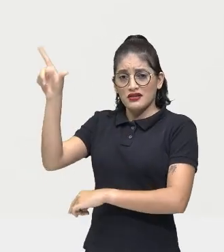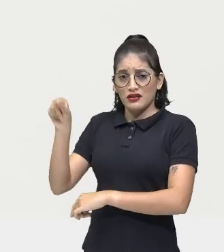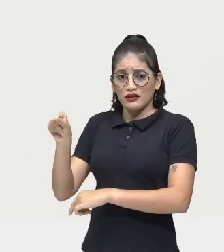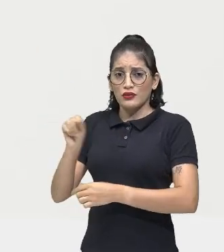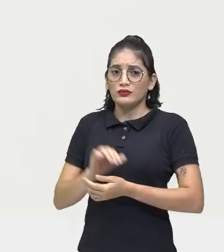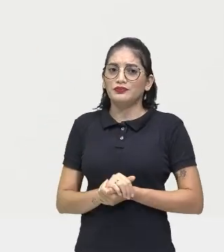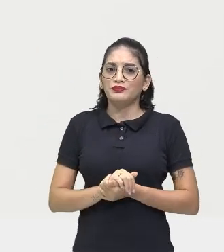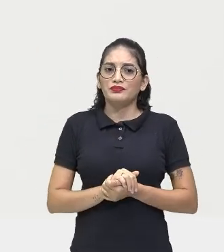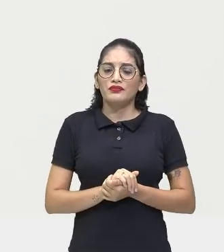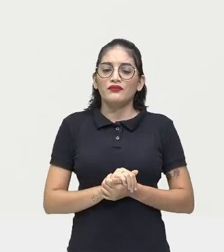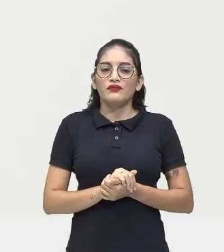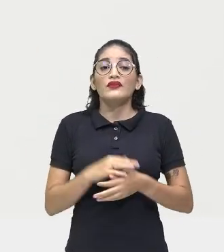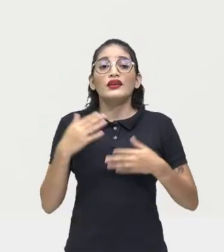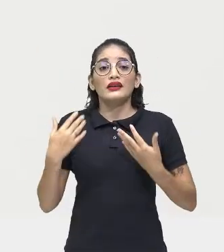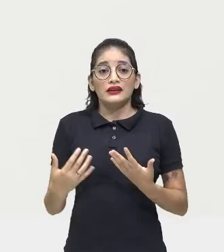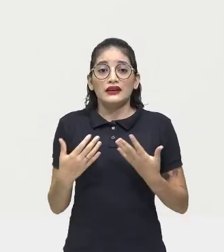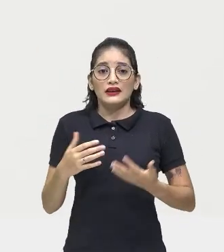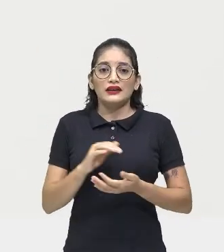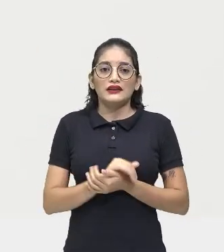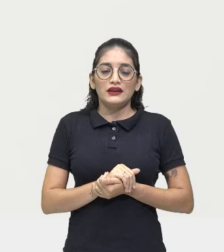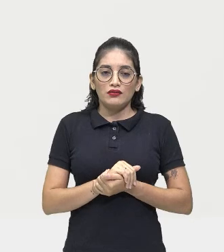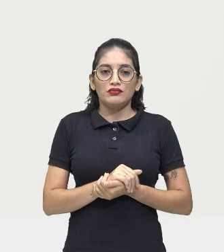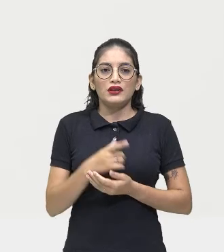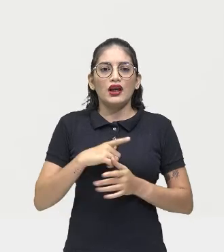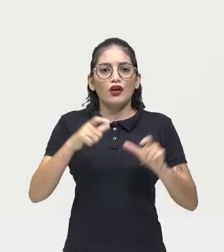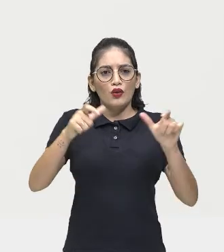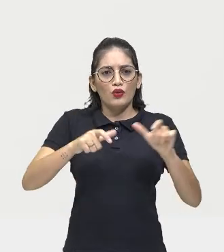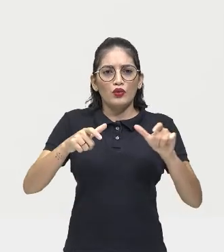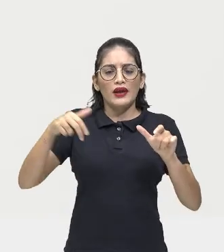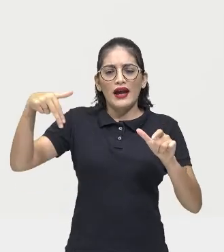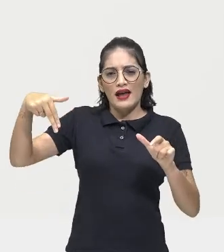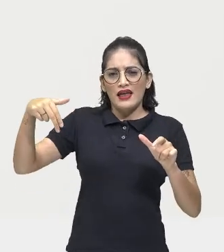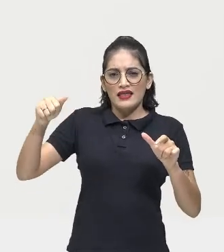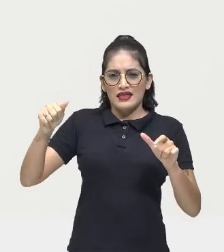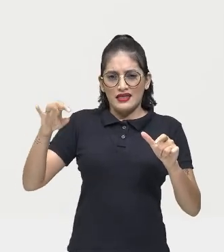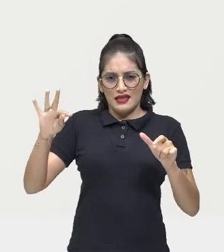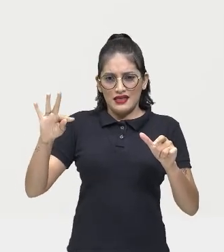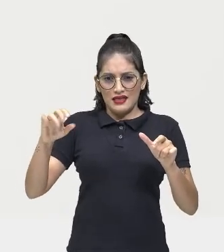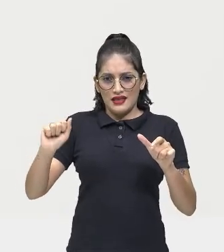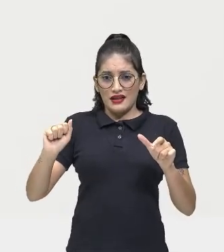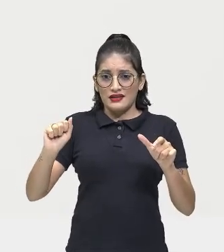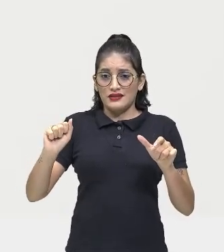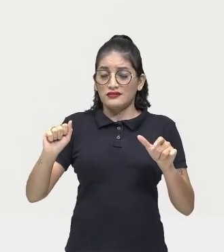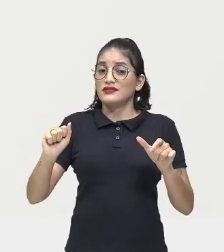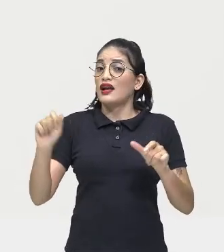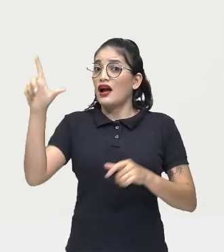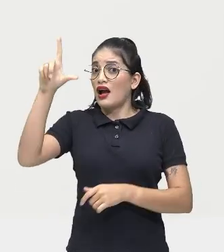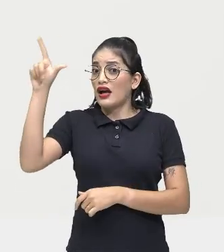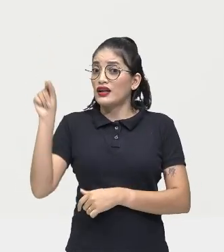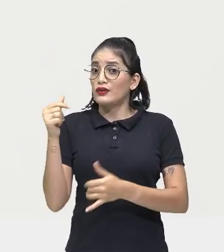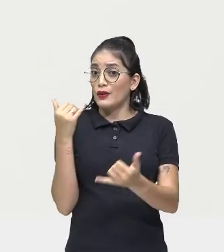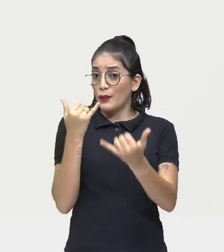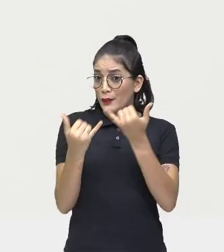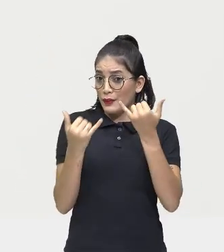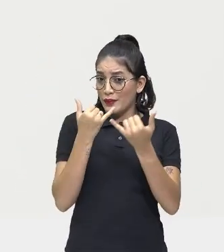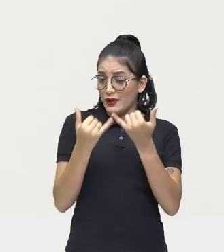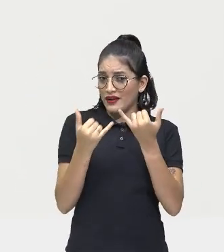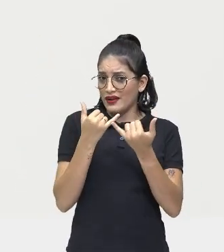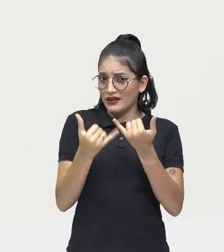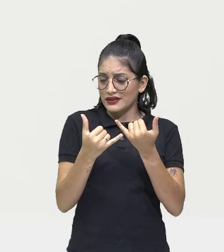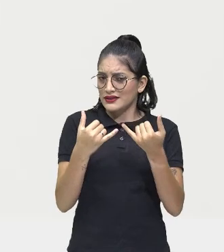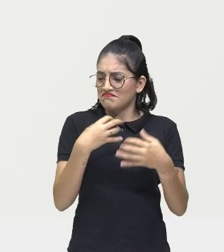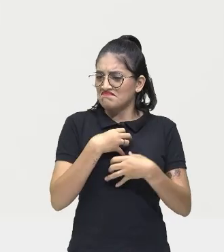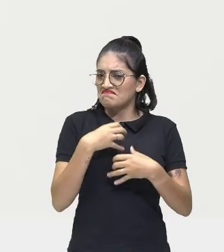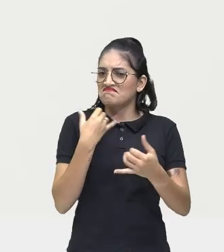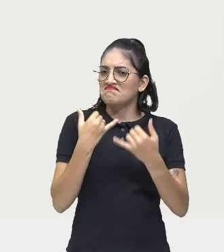mata, observem, aqui eu tenho a ideia de lugar, na mata, a lua parece, olha aí, estado o quê? Aparente, eu tenho aqui